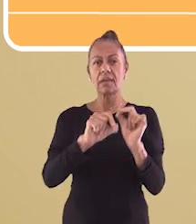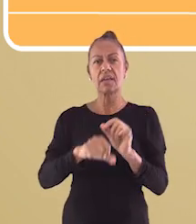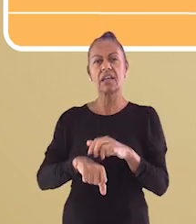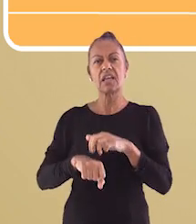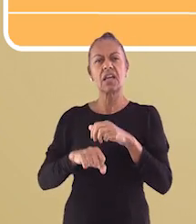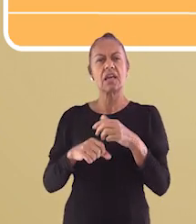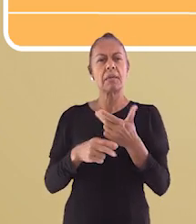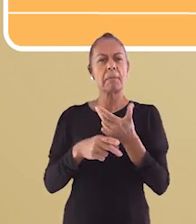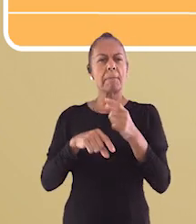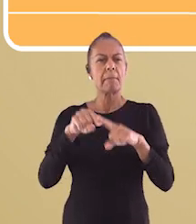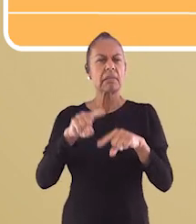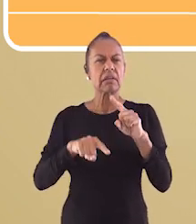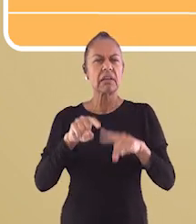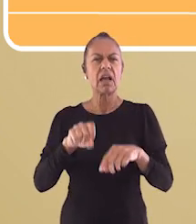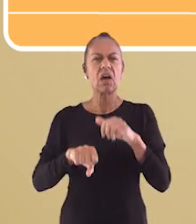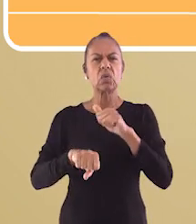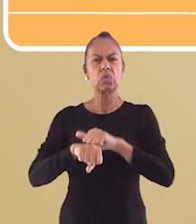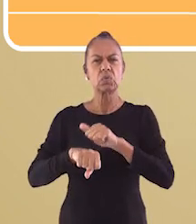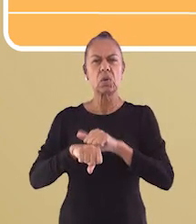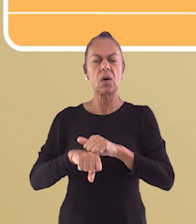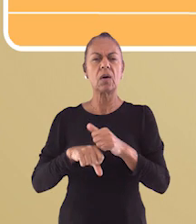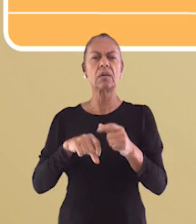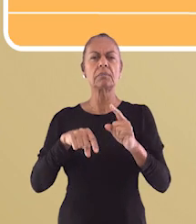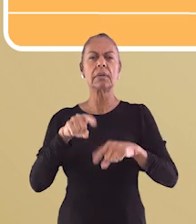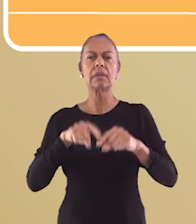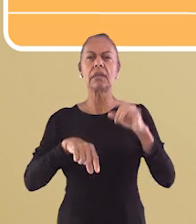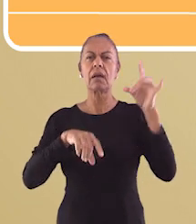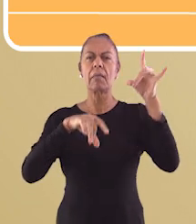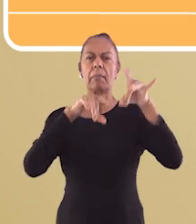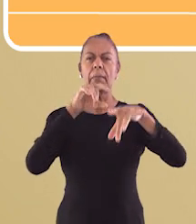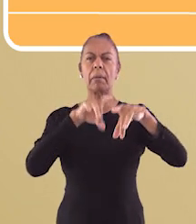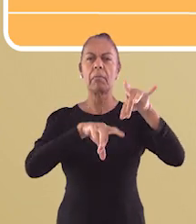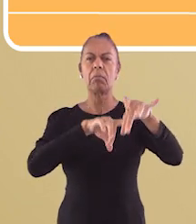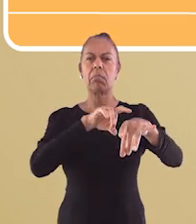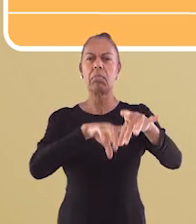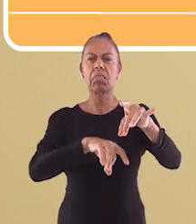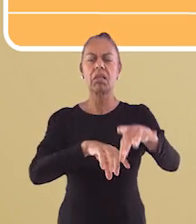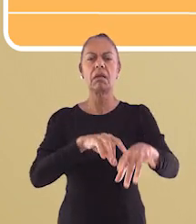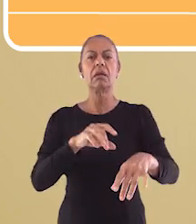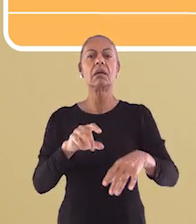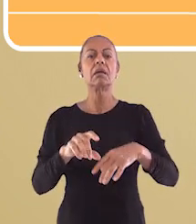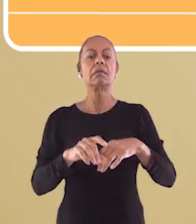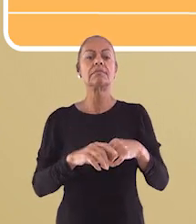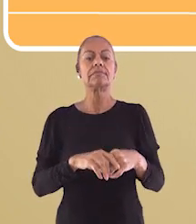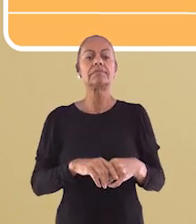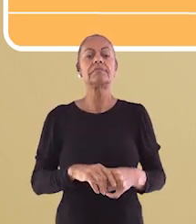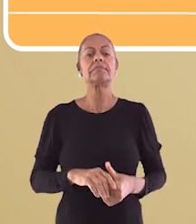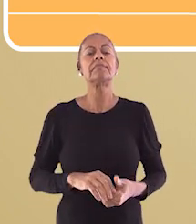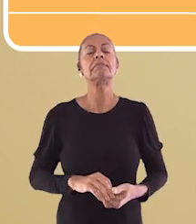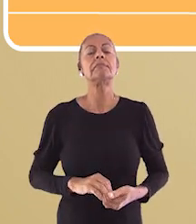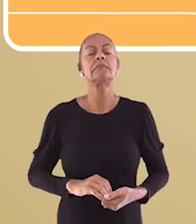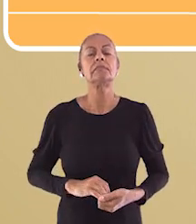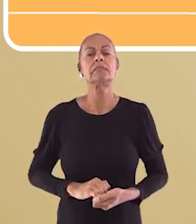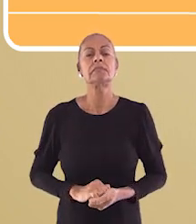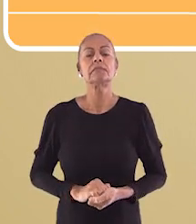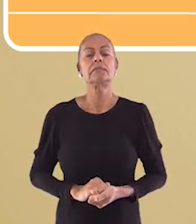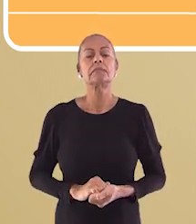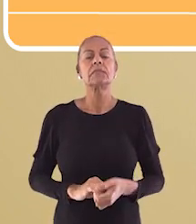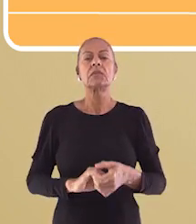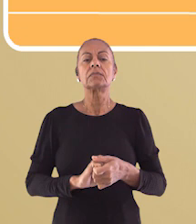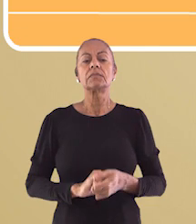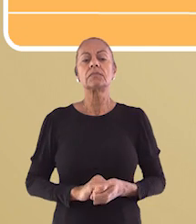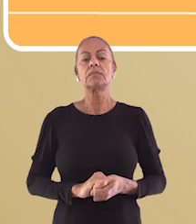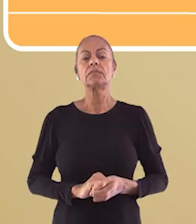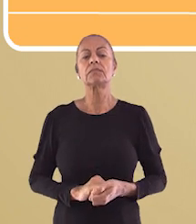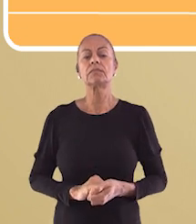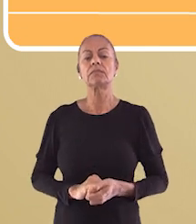despejado, acumulado em um material líquido. No nosso caso, a gente está falando de um rio, de um lago no mar. Se a gente está falando desse líquido.